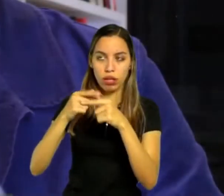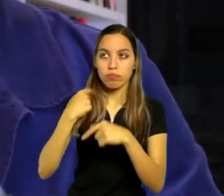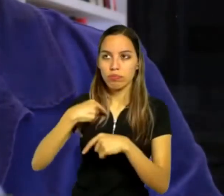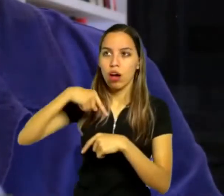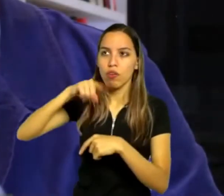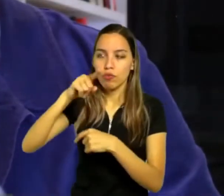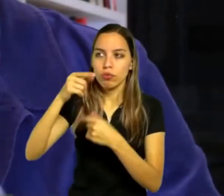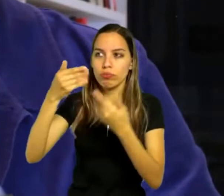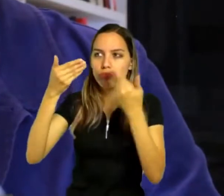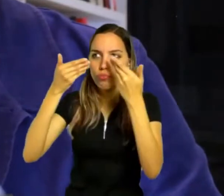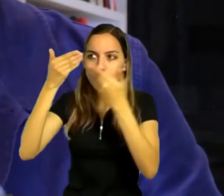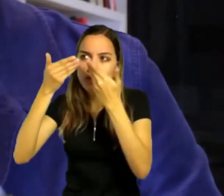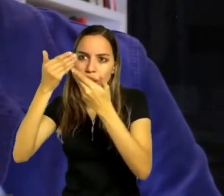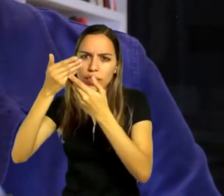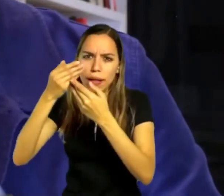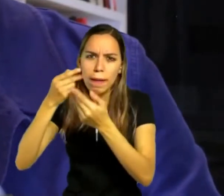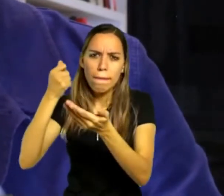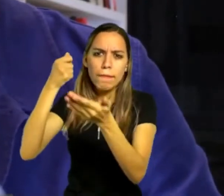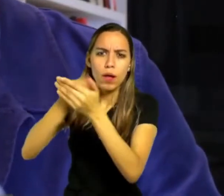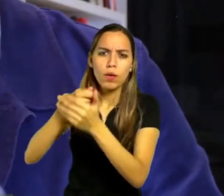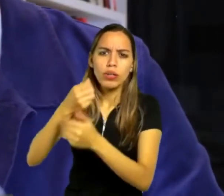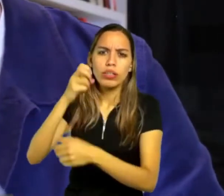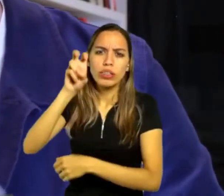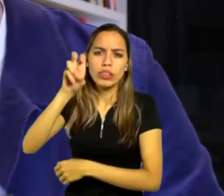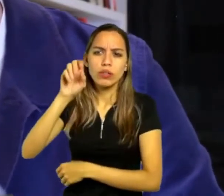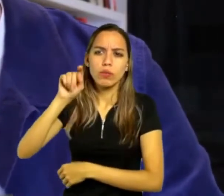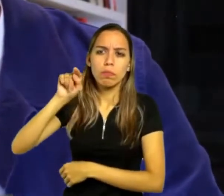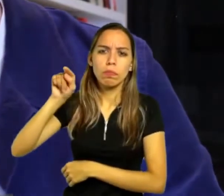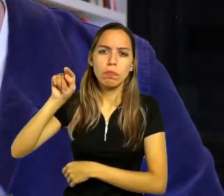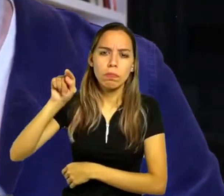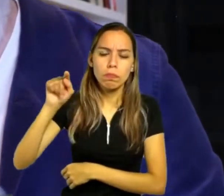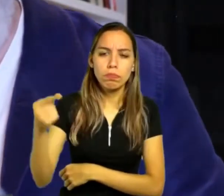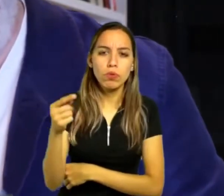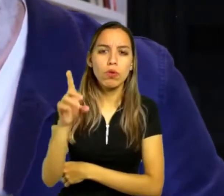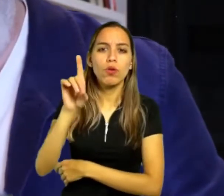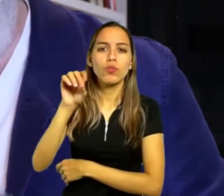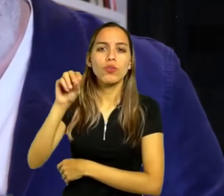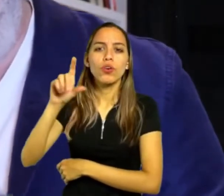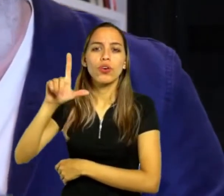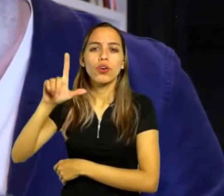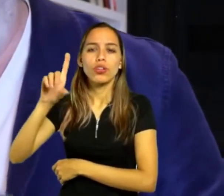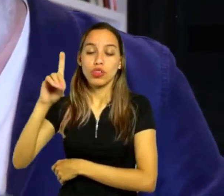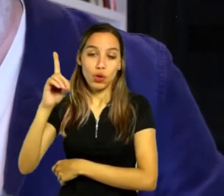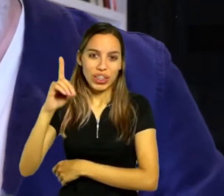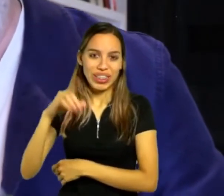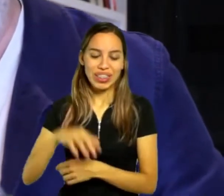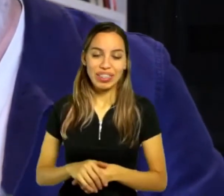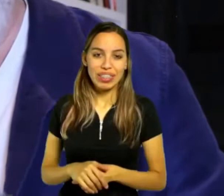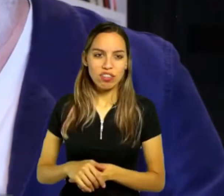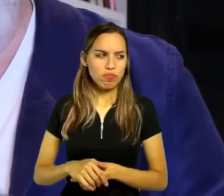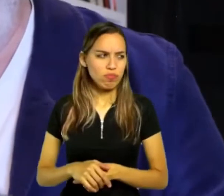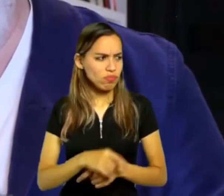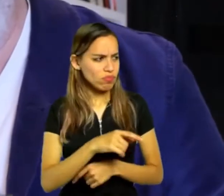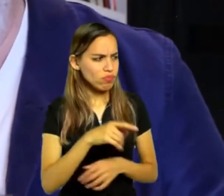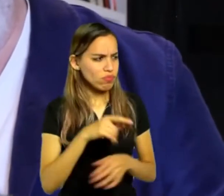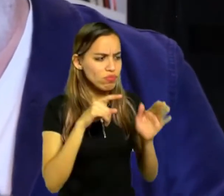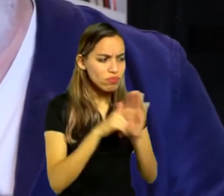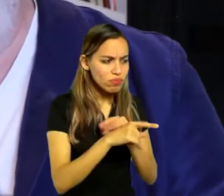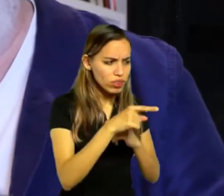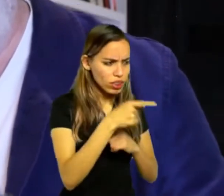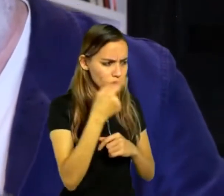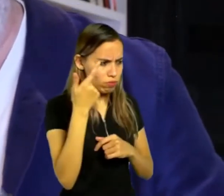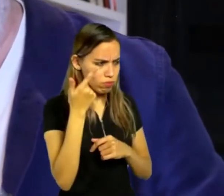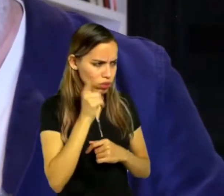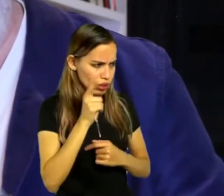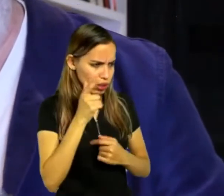Quer dizer, só desse atendimento. Você consegue fazer assim, uma reflexão